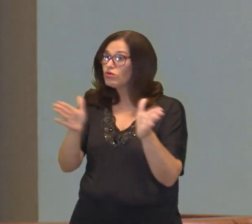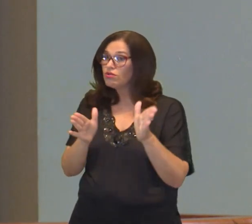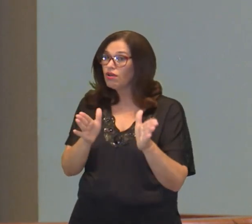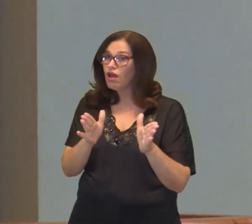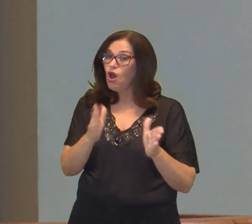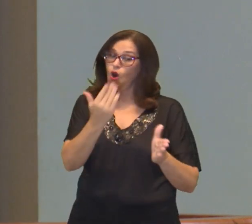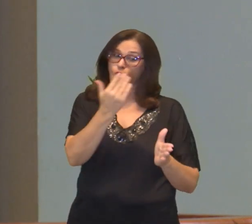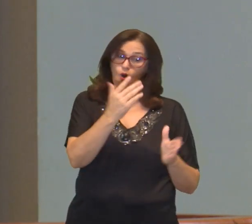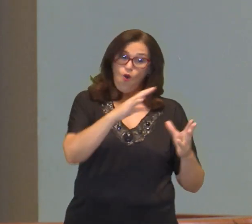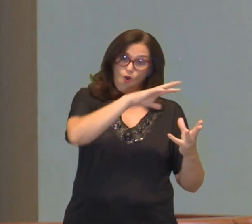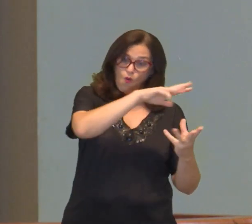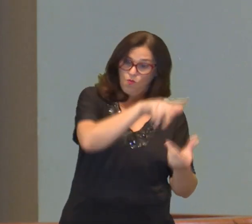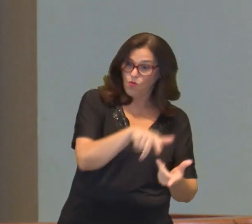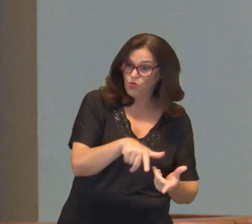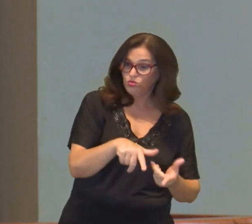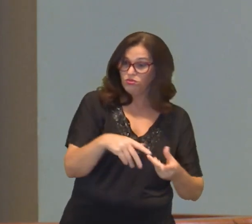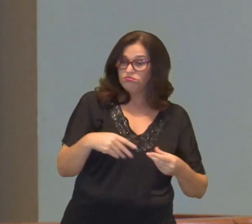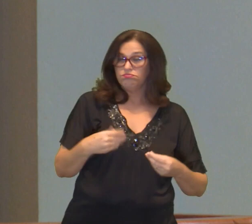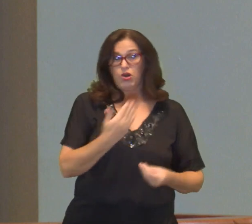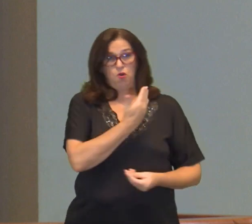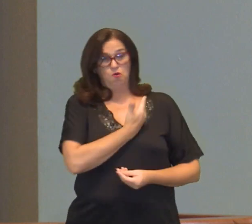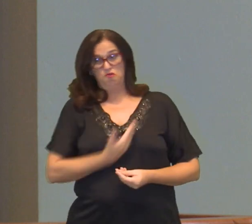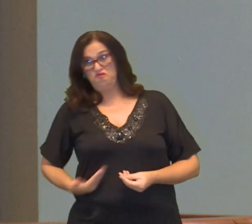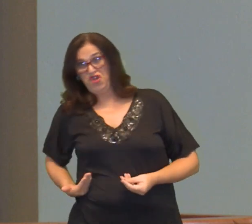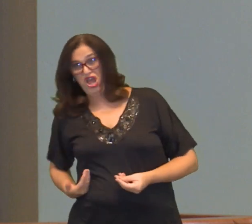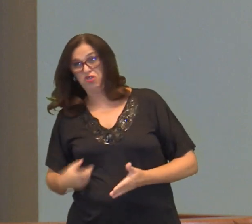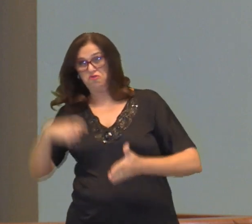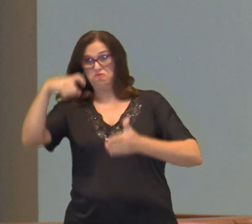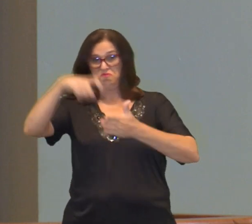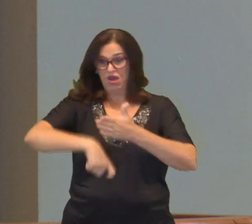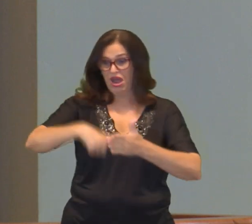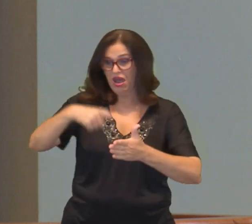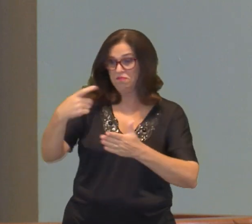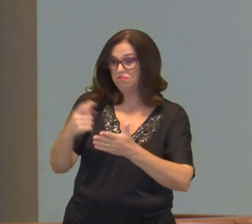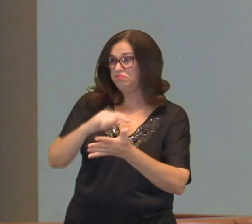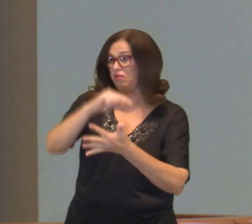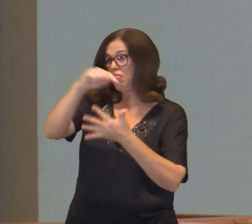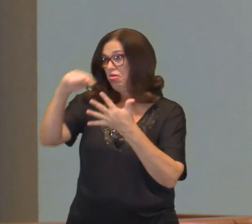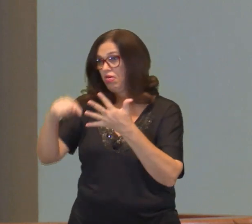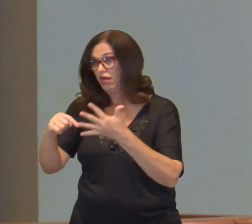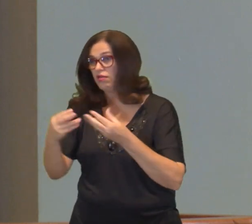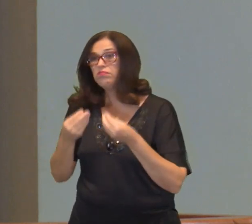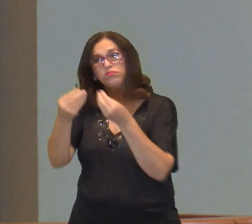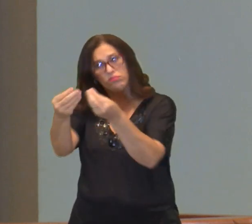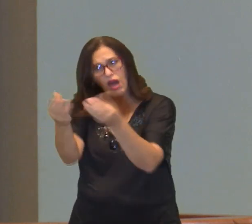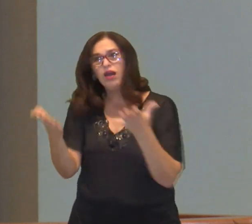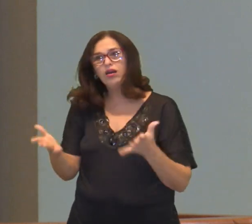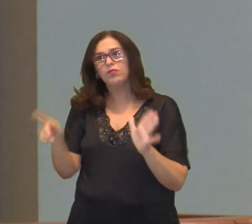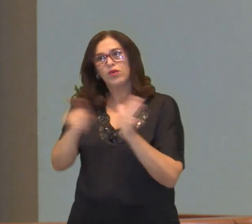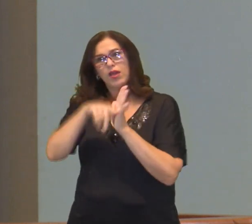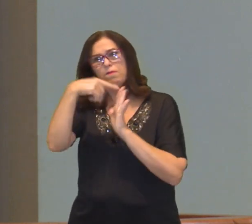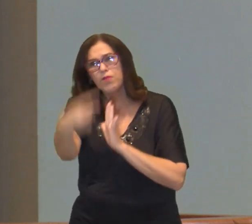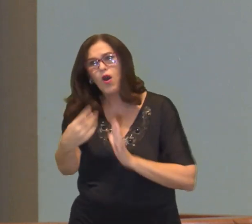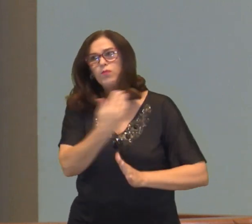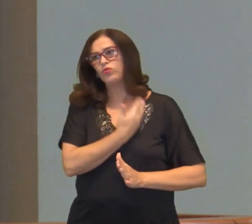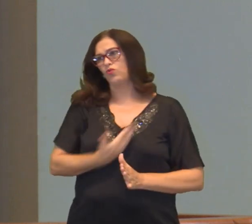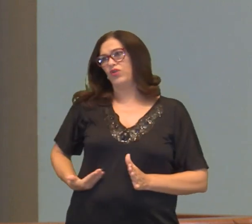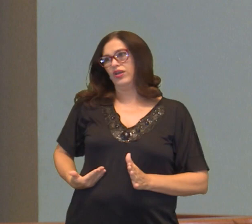César o que é de César e a Deus o que é de Deus. Não se neguem a Deus.